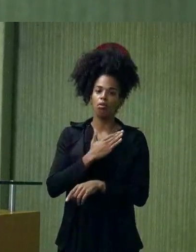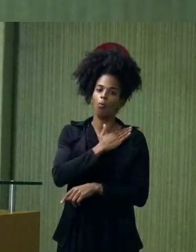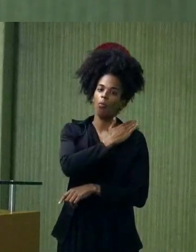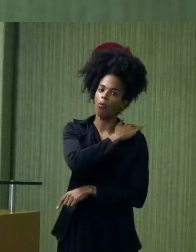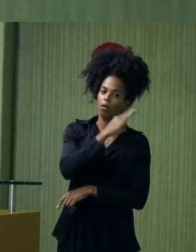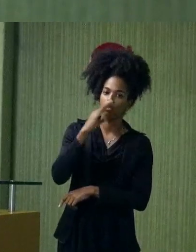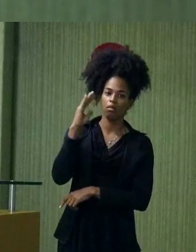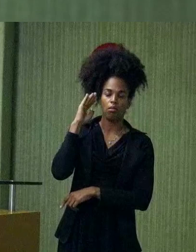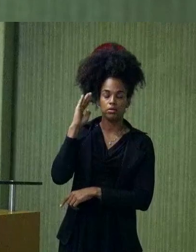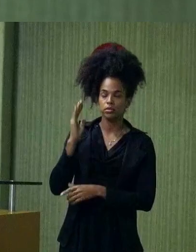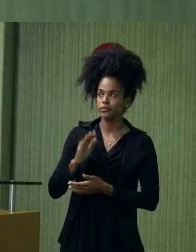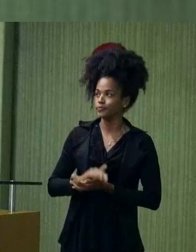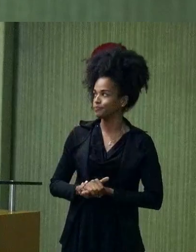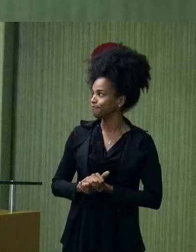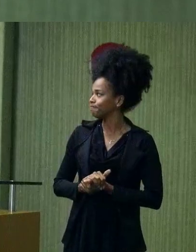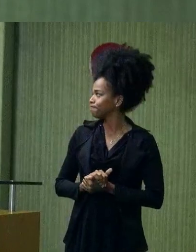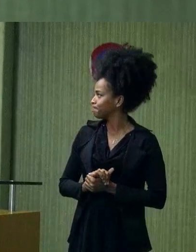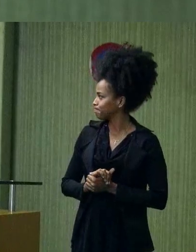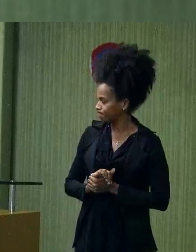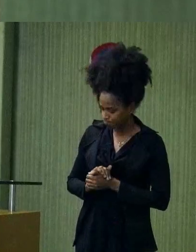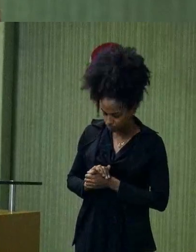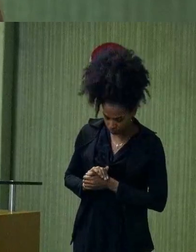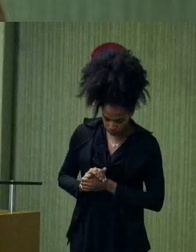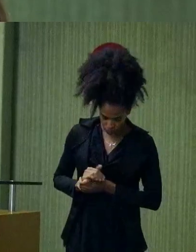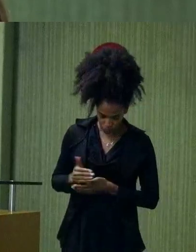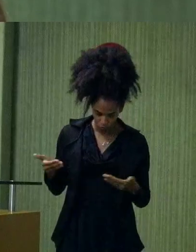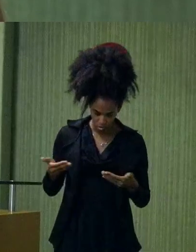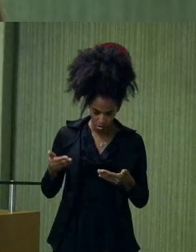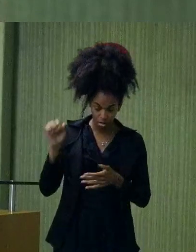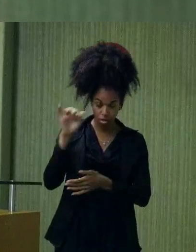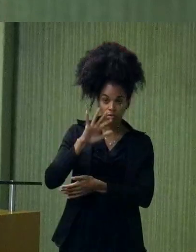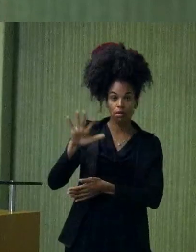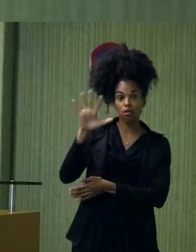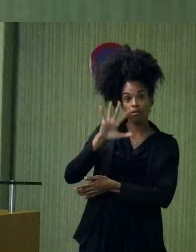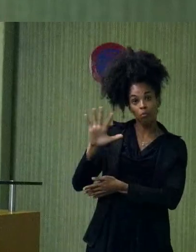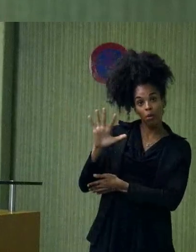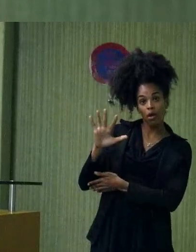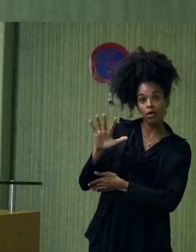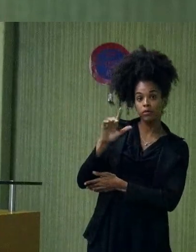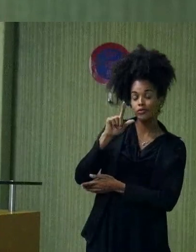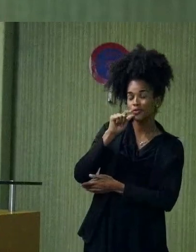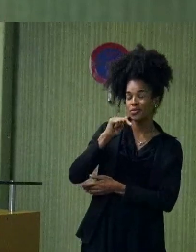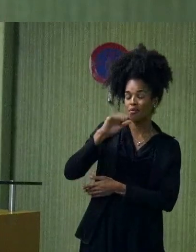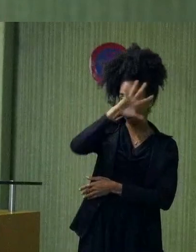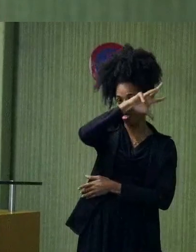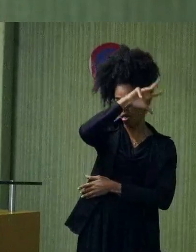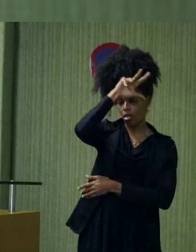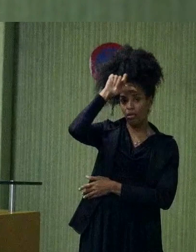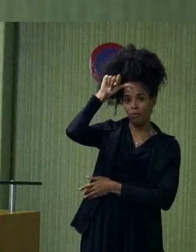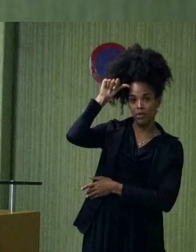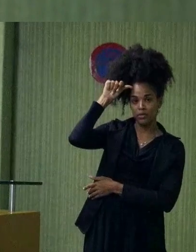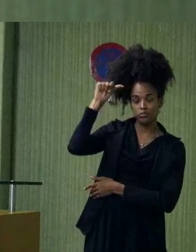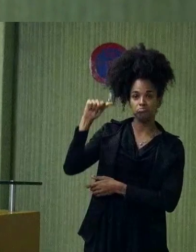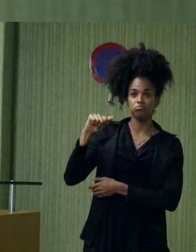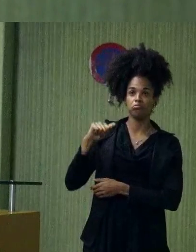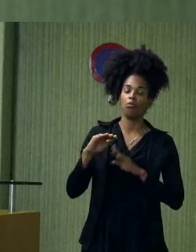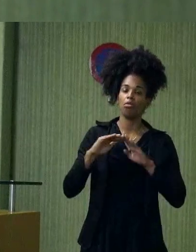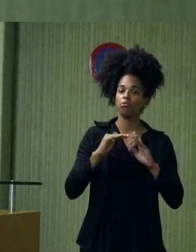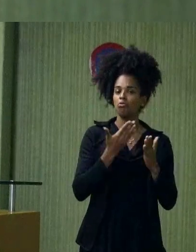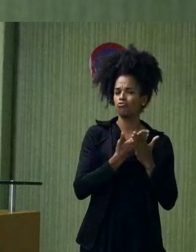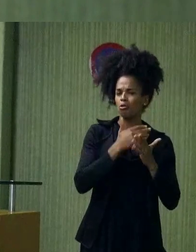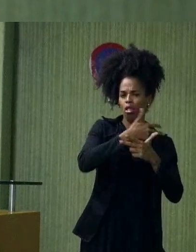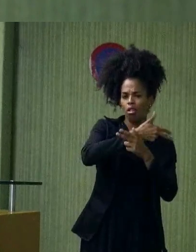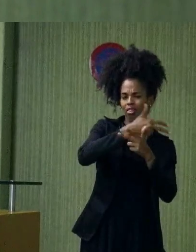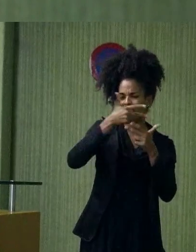eh aqui é só foto também Rio Amazonas e o Amazonas Escola São Várias